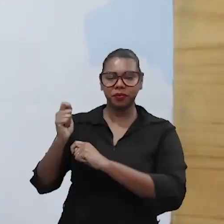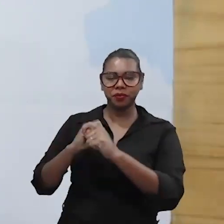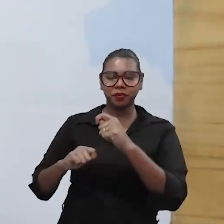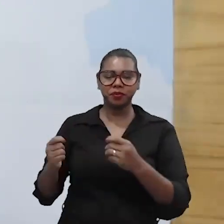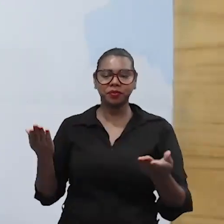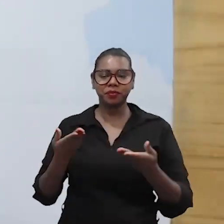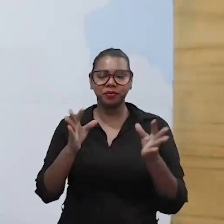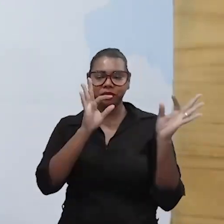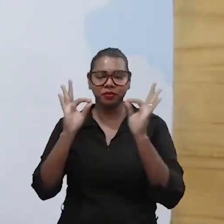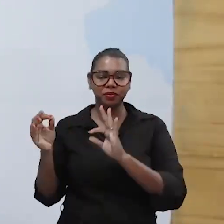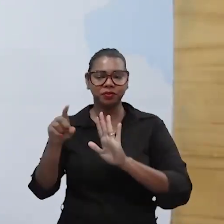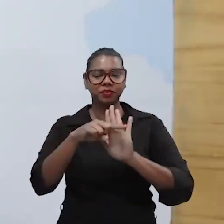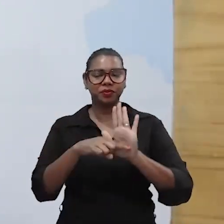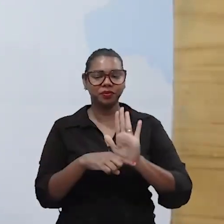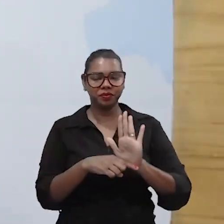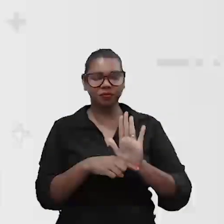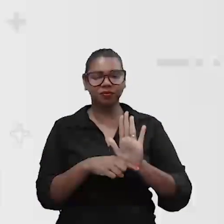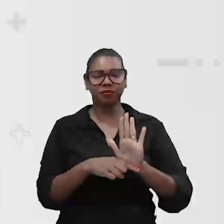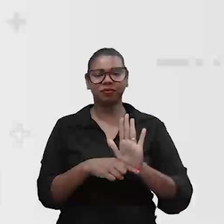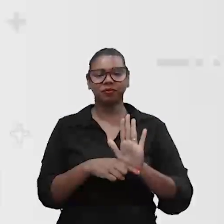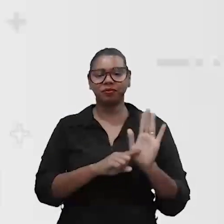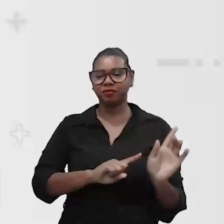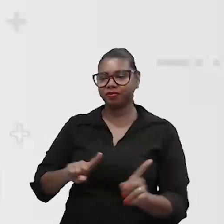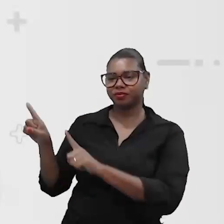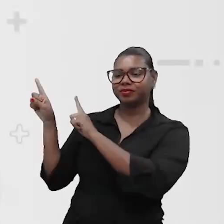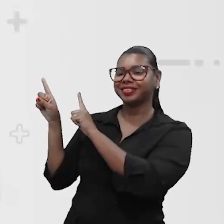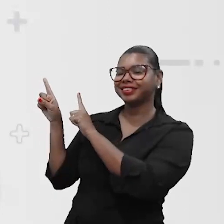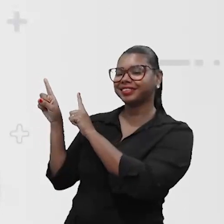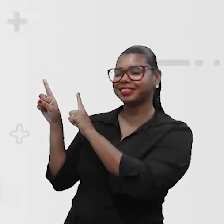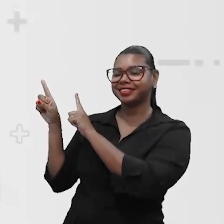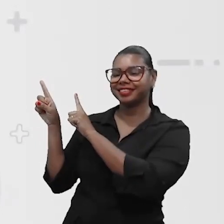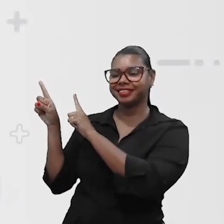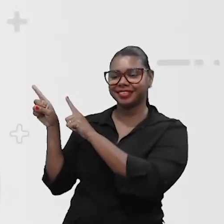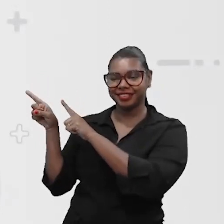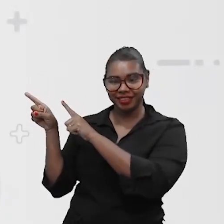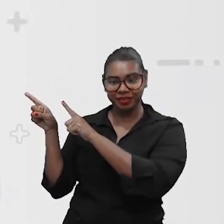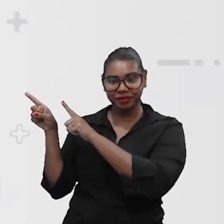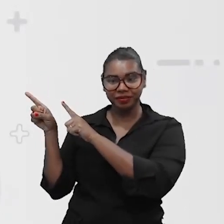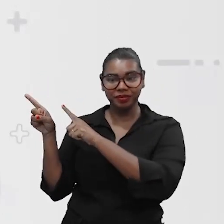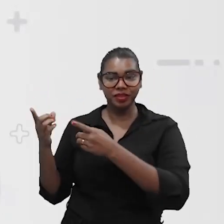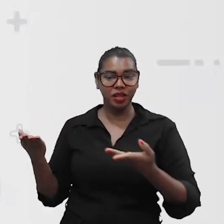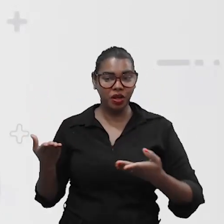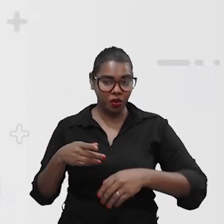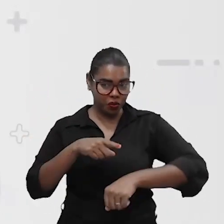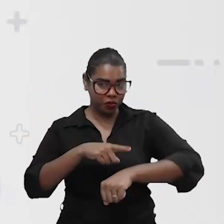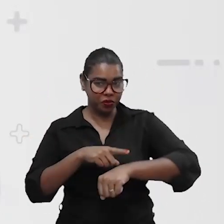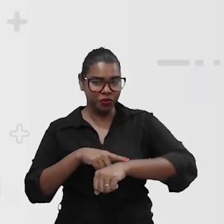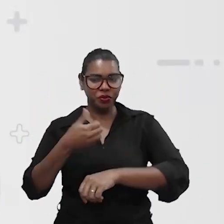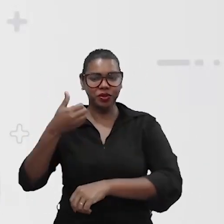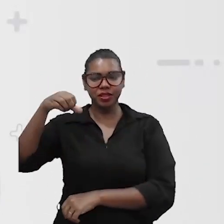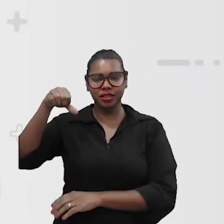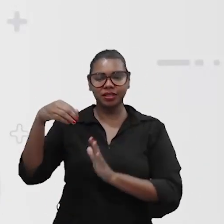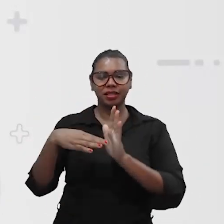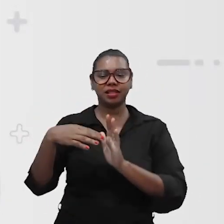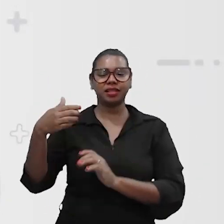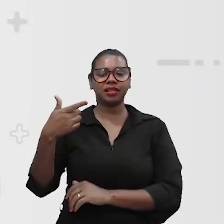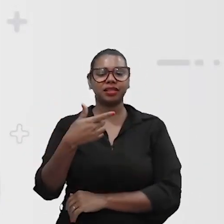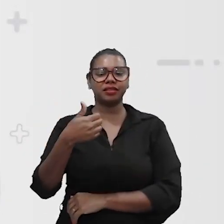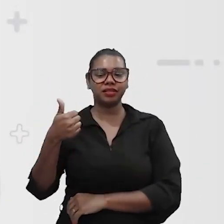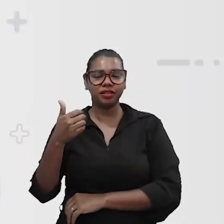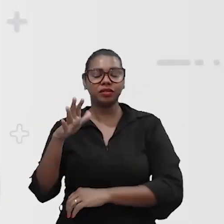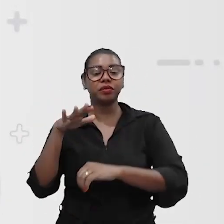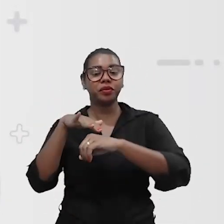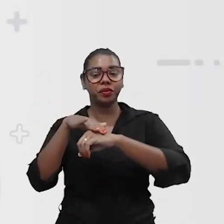Vamos lá ver a nossa programação? Hoje, especificamente, né, nesse horário programado das 19 até as 21